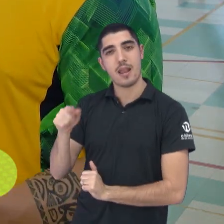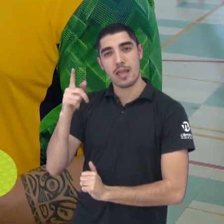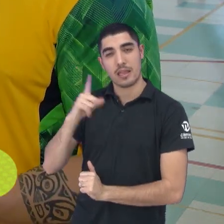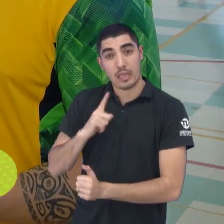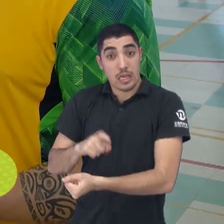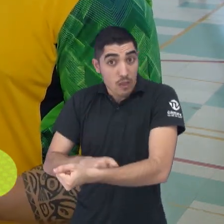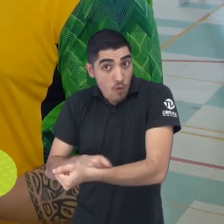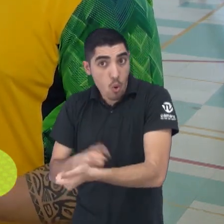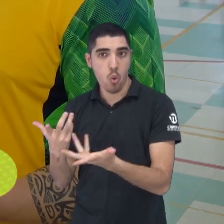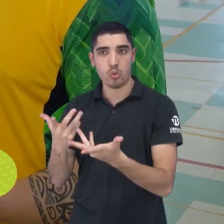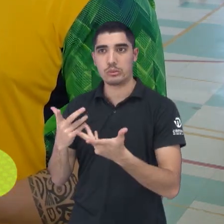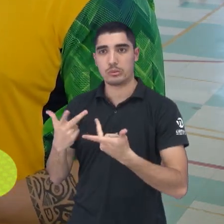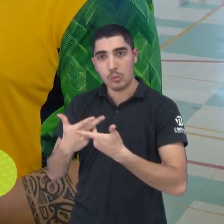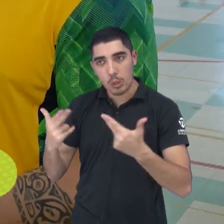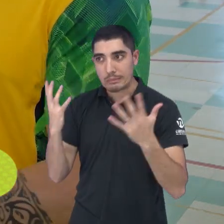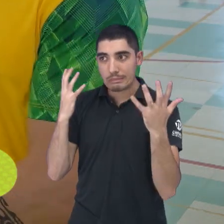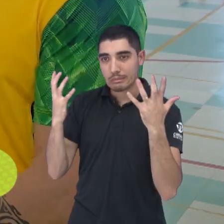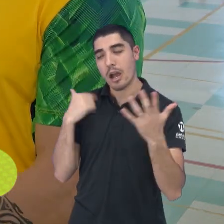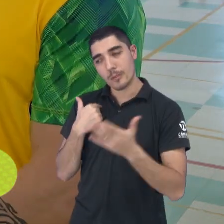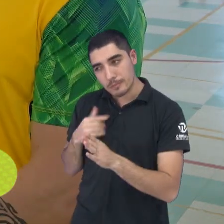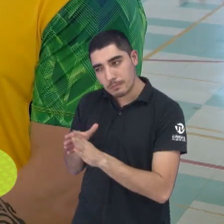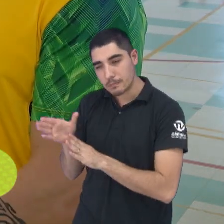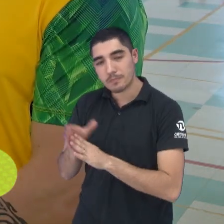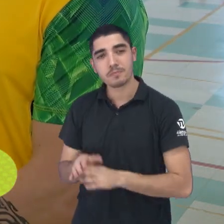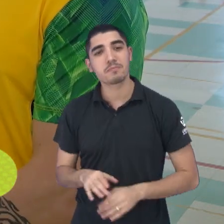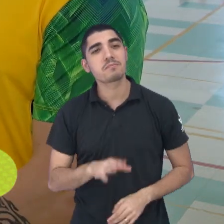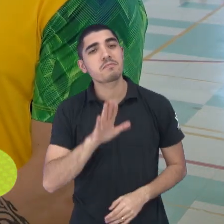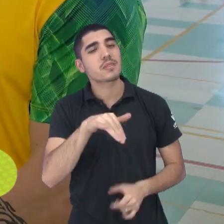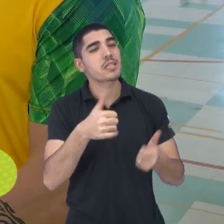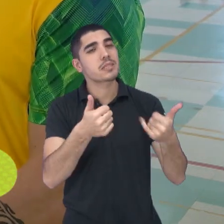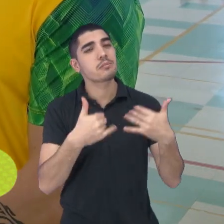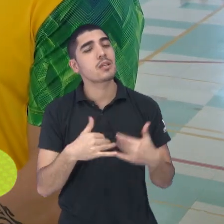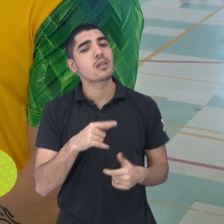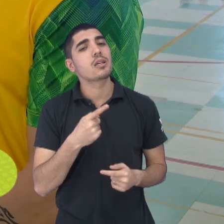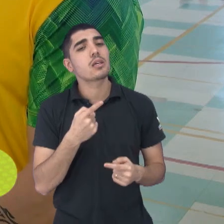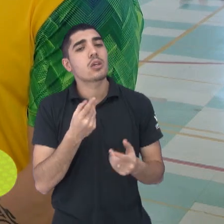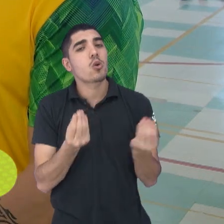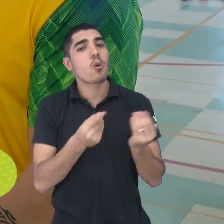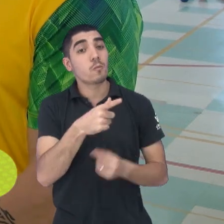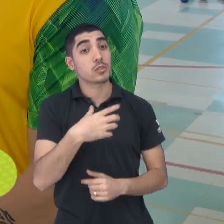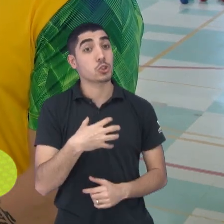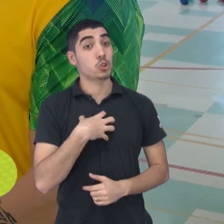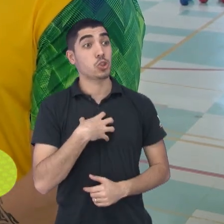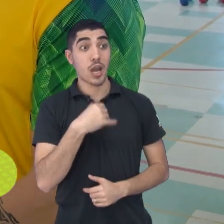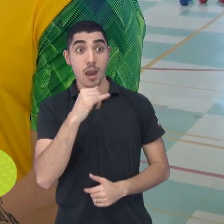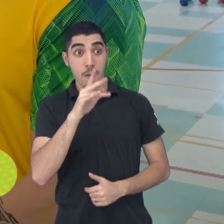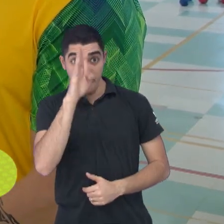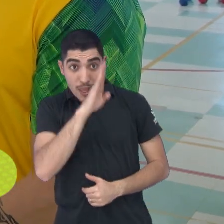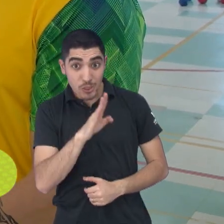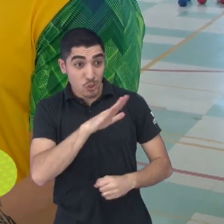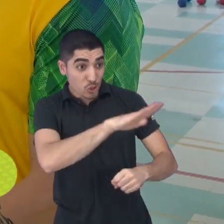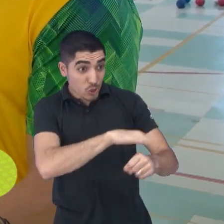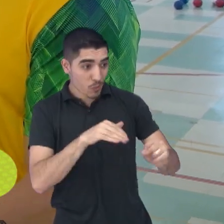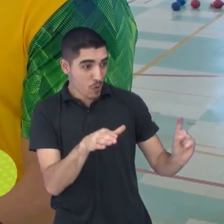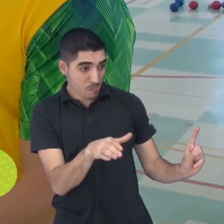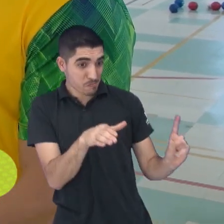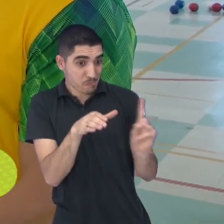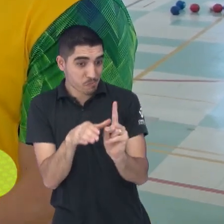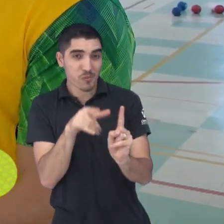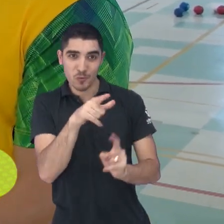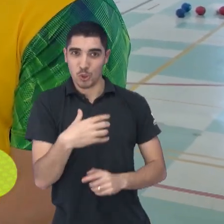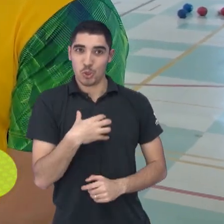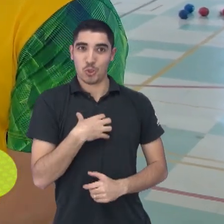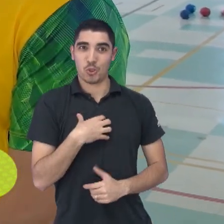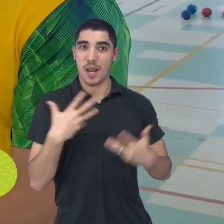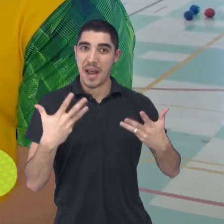tensão, momentos decisivos dos jogos. Fala pra gente, rapaz, como que foi o convite, a convocação ali pra estar nos Jogos Paralímpicos, né? Motivo de alegria, teve até